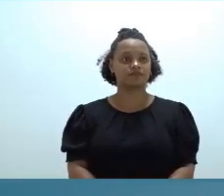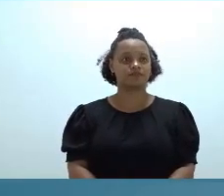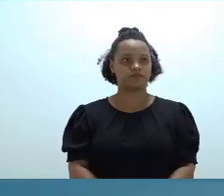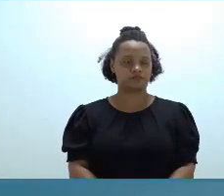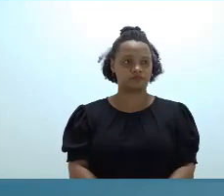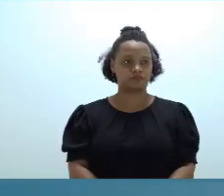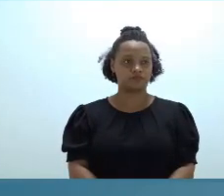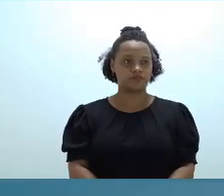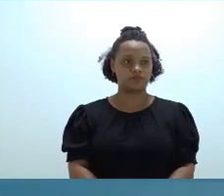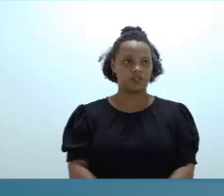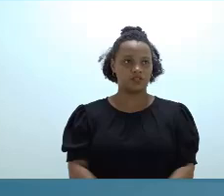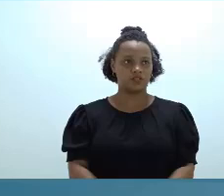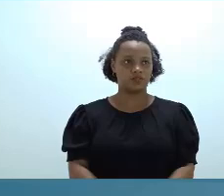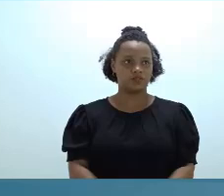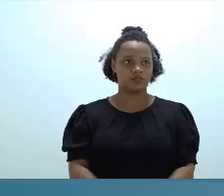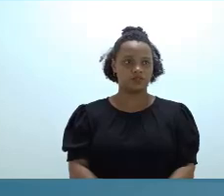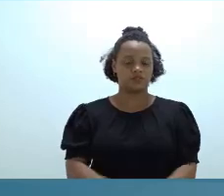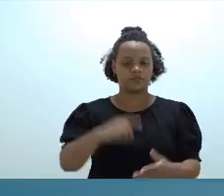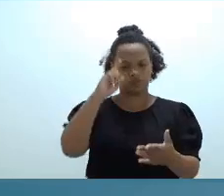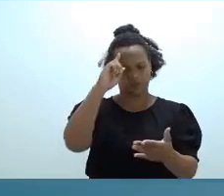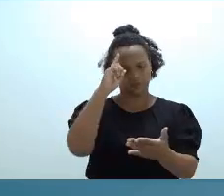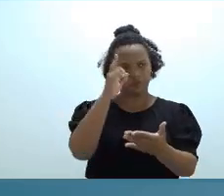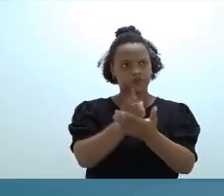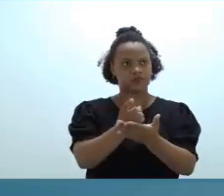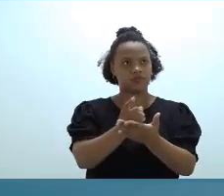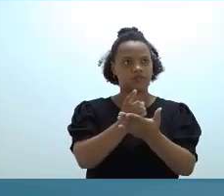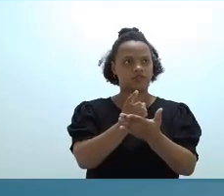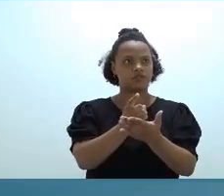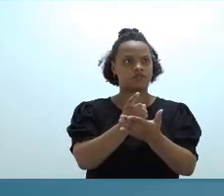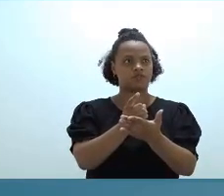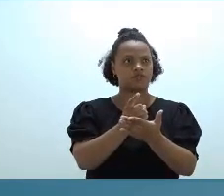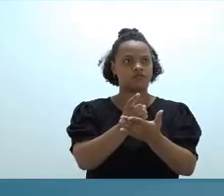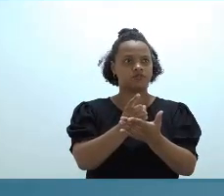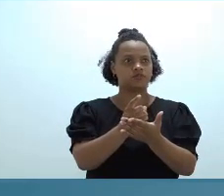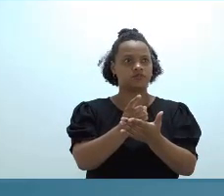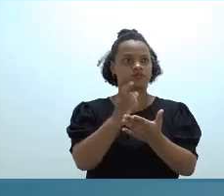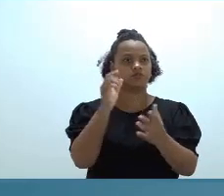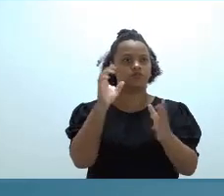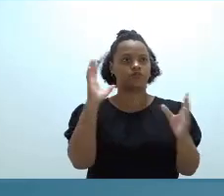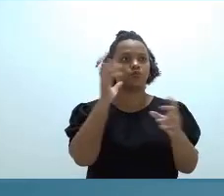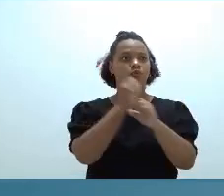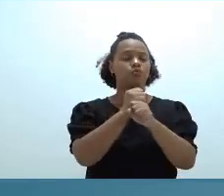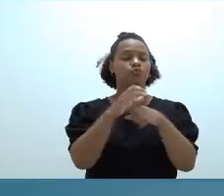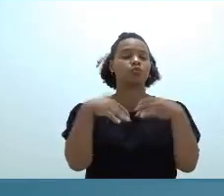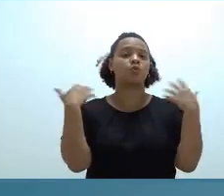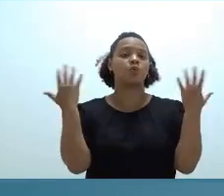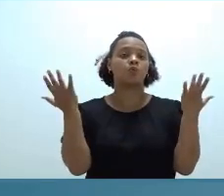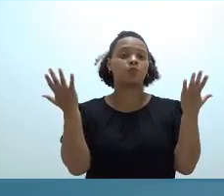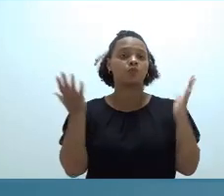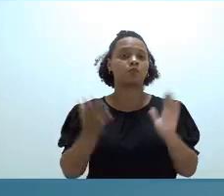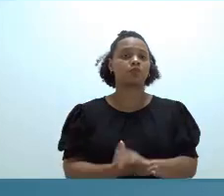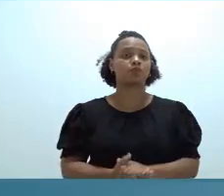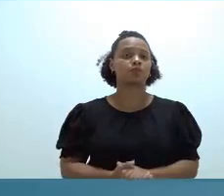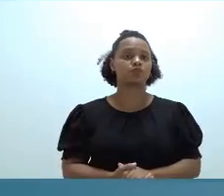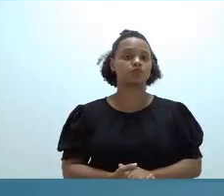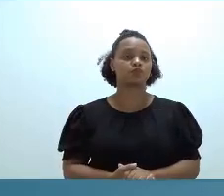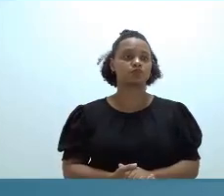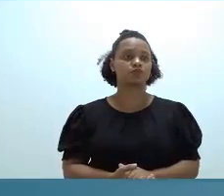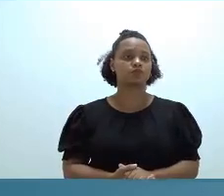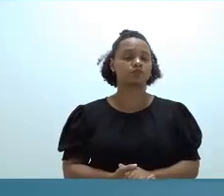00055138-2008-814-000-PJE. A decisão impugnada pelo recorrente fez a seguinte conclusão. Desta